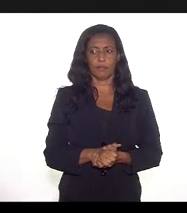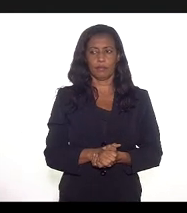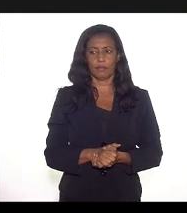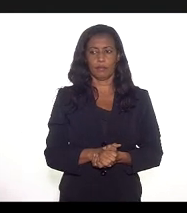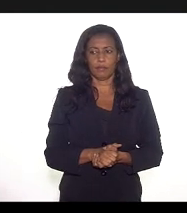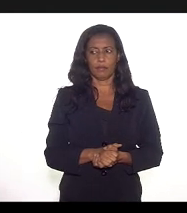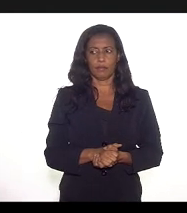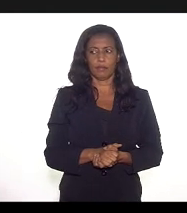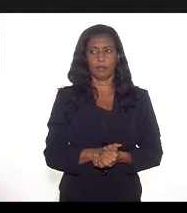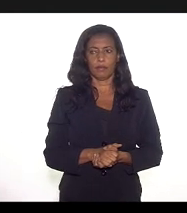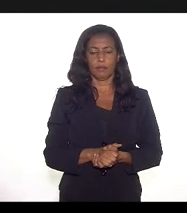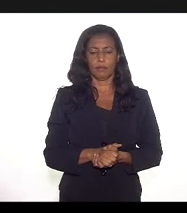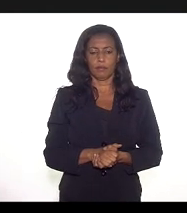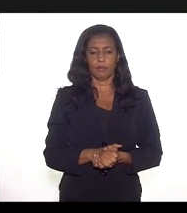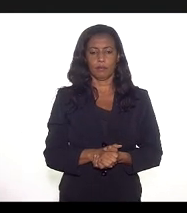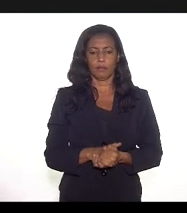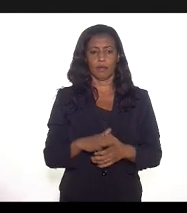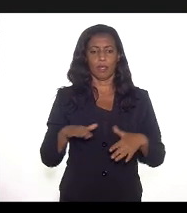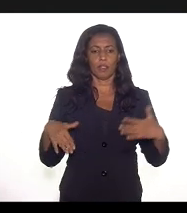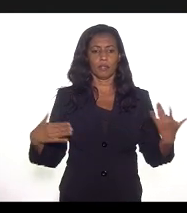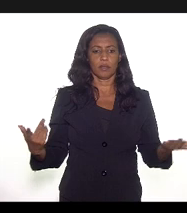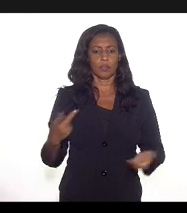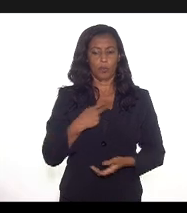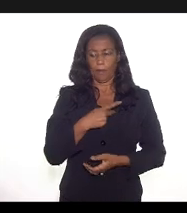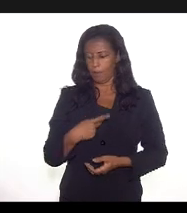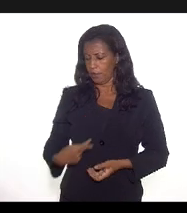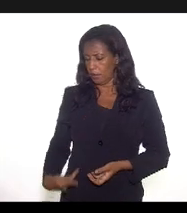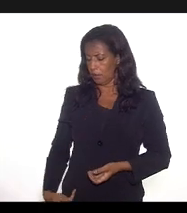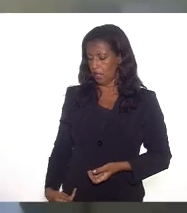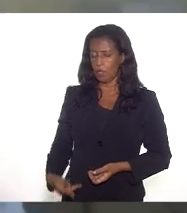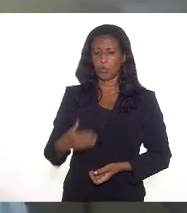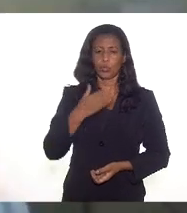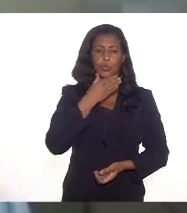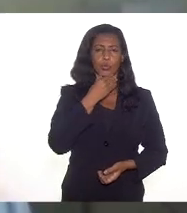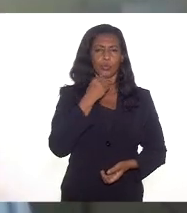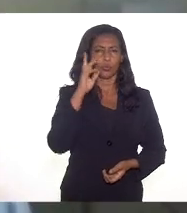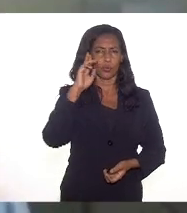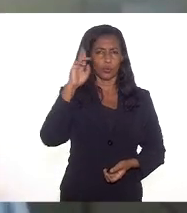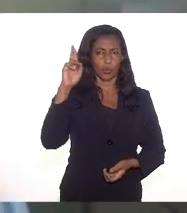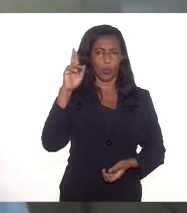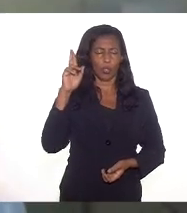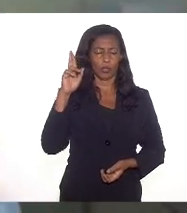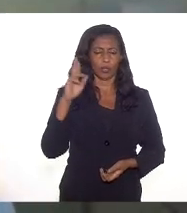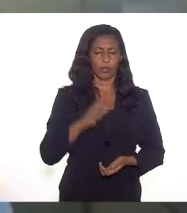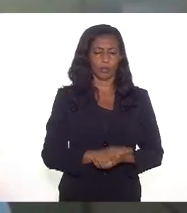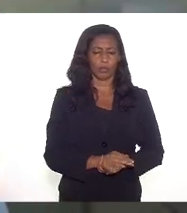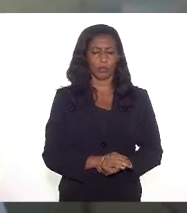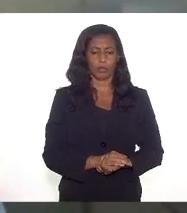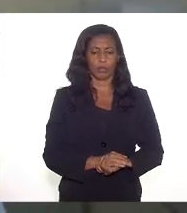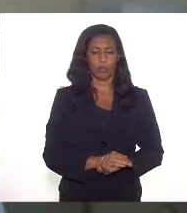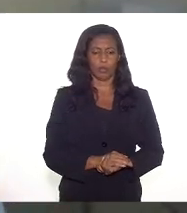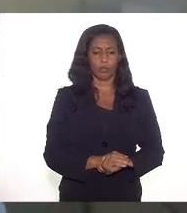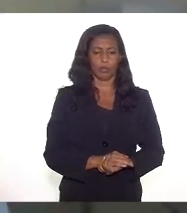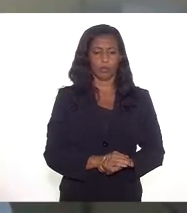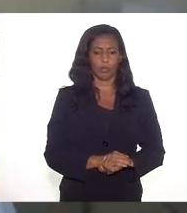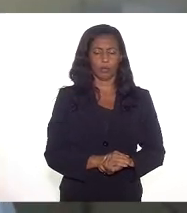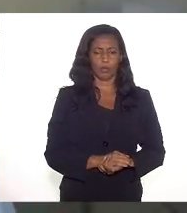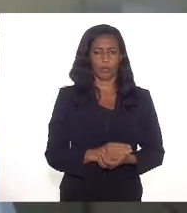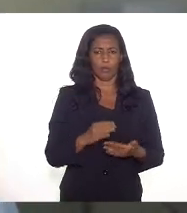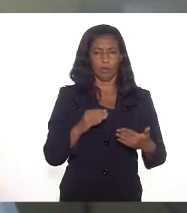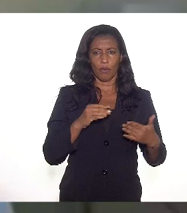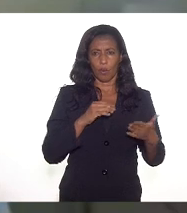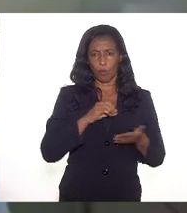Ok, Marcos. Senhor presidente, senhoras e senhores deputados, encaminhamento é muito